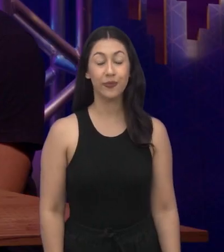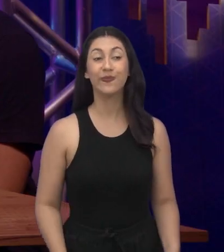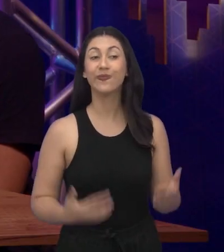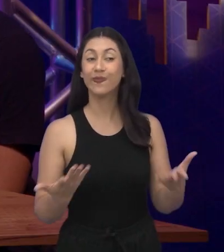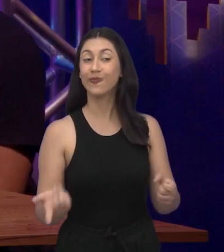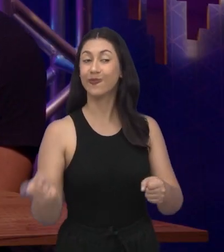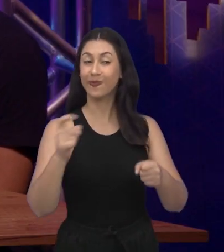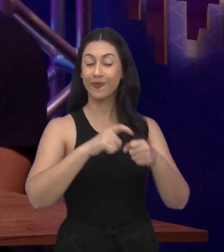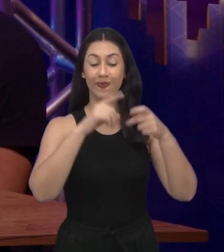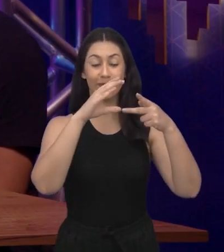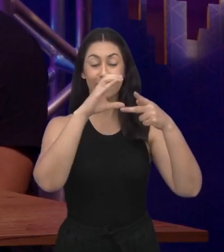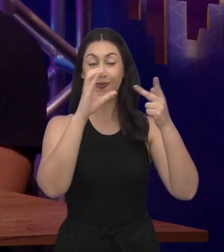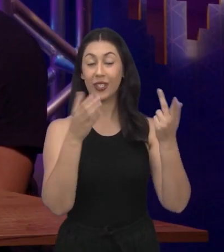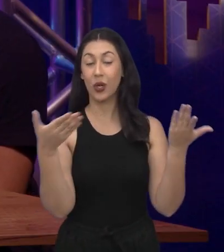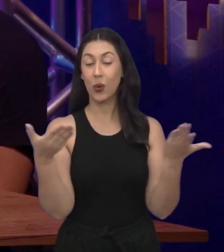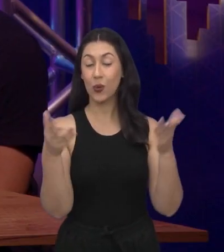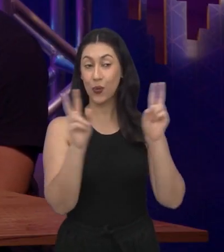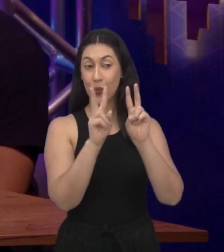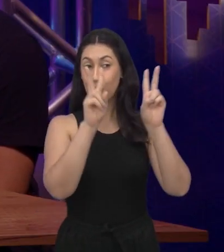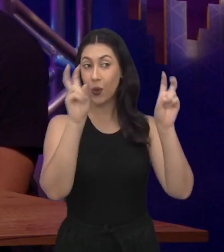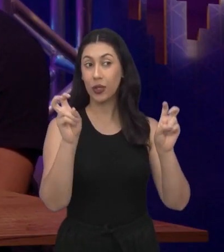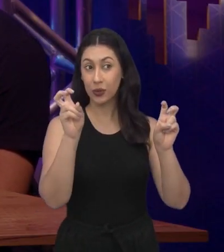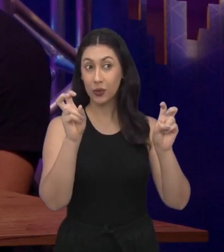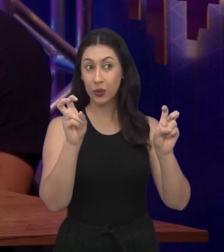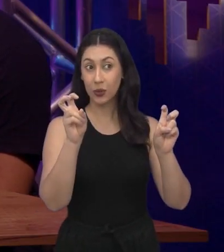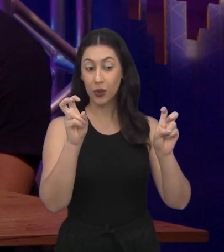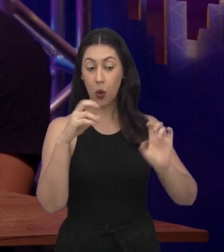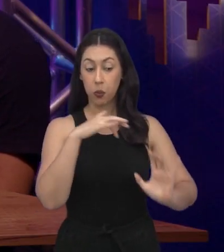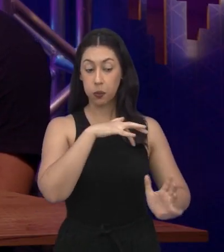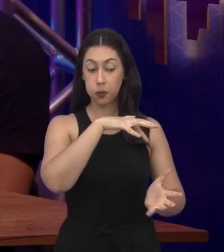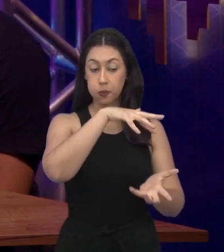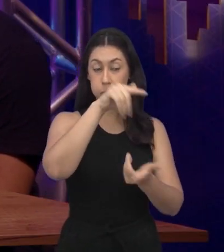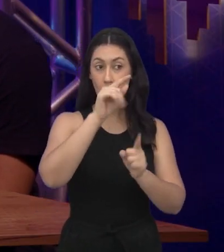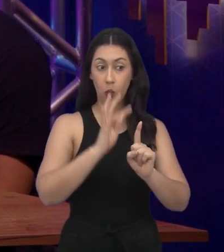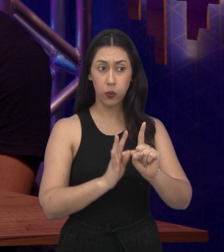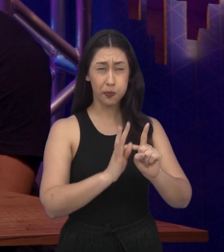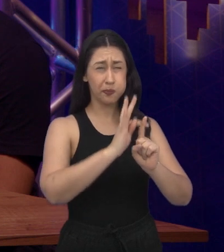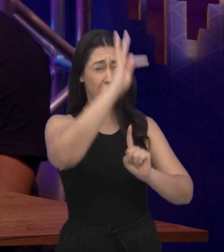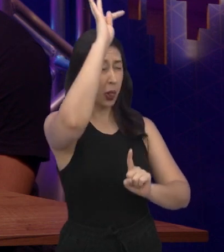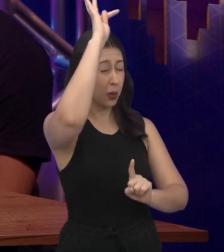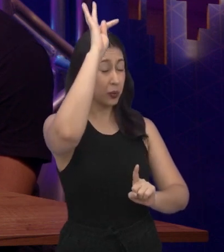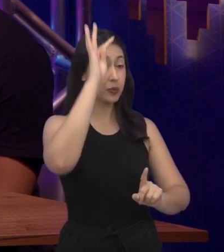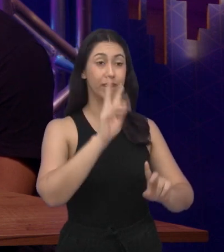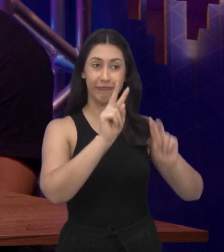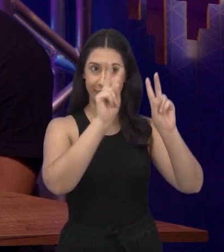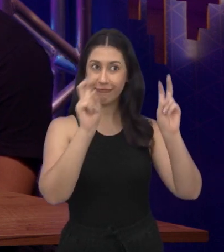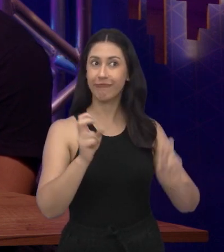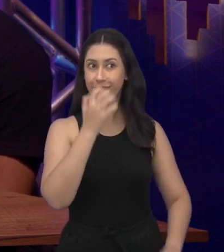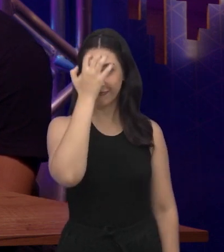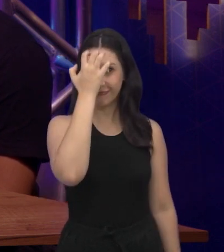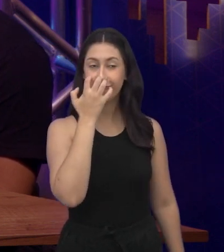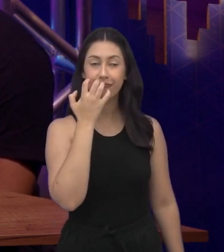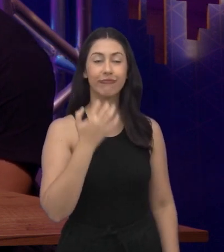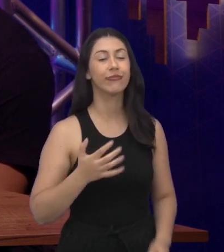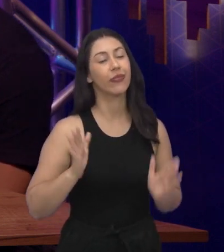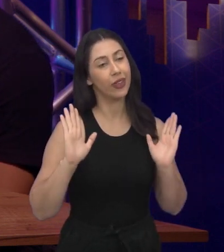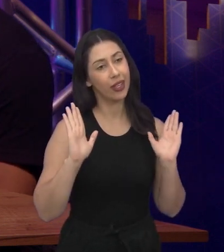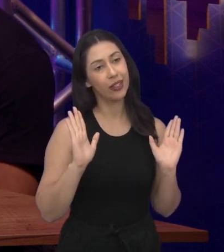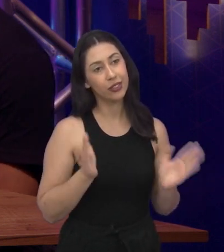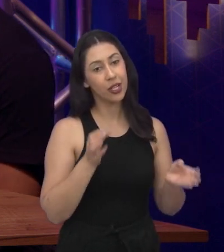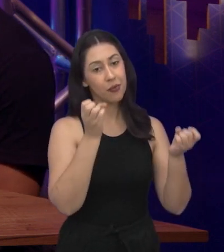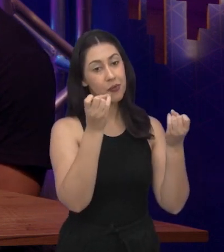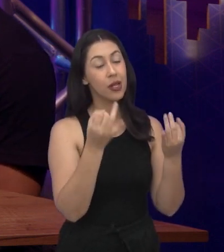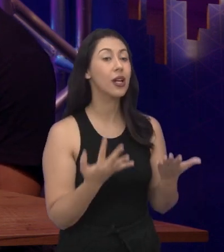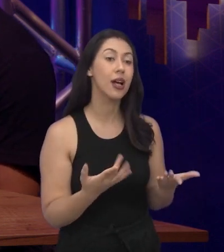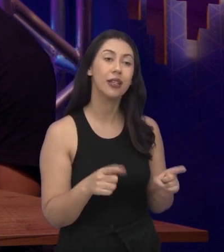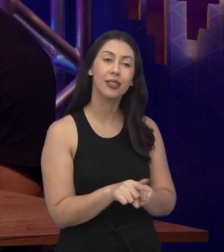De volta com Pode Ser, hoje a gente está falando de ebulição global, que é um assunto bem sério, né, Samu? E como bem falado aqui pela nossa